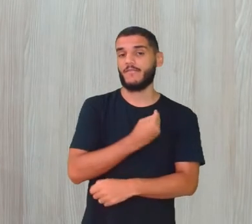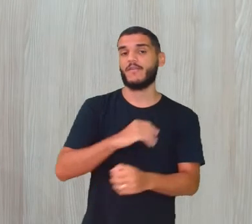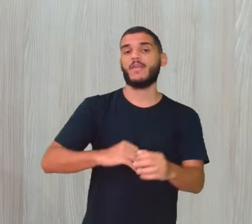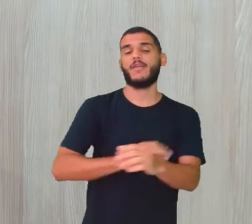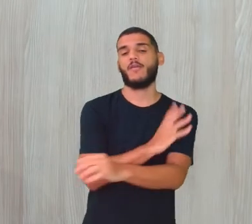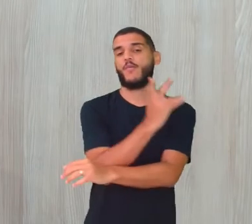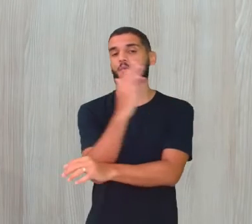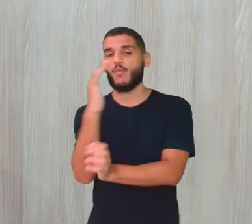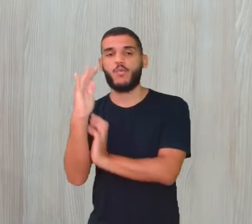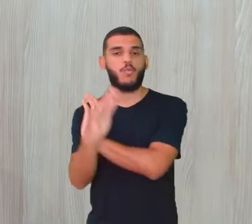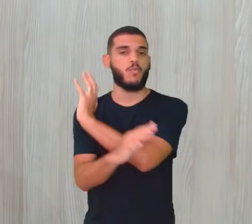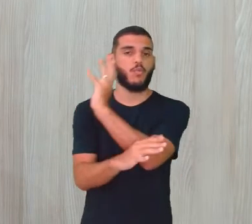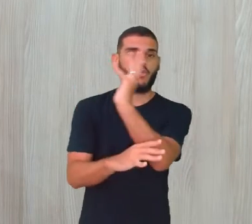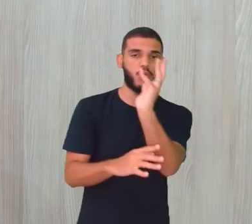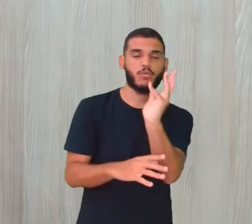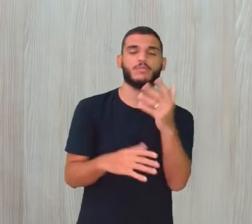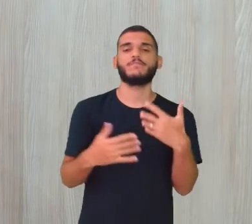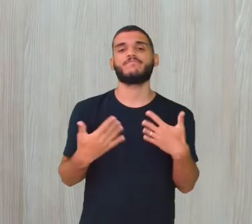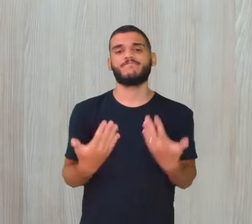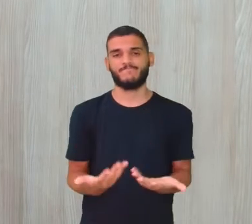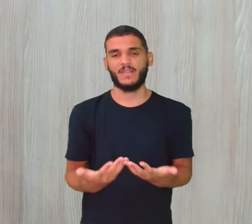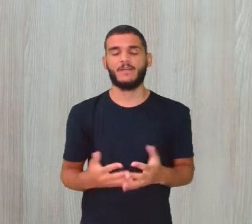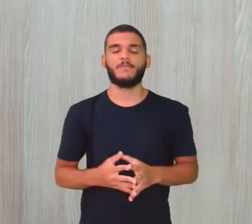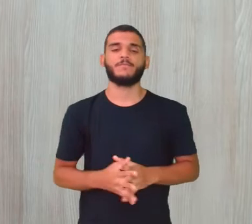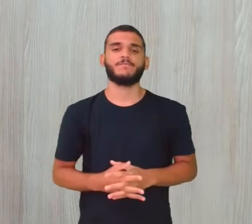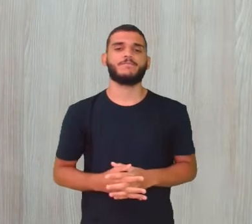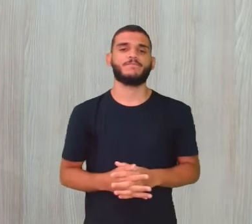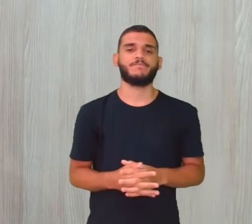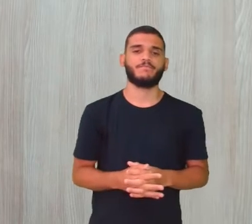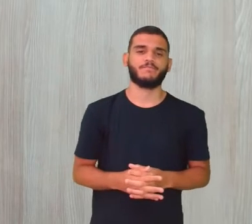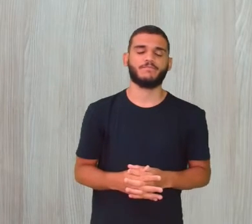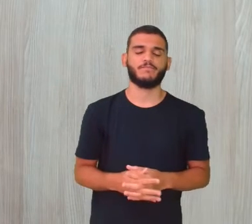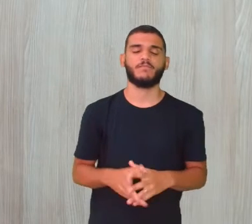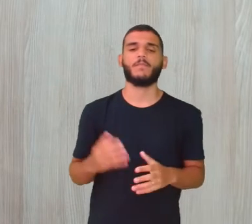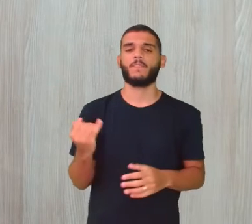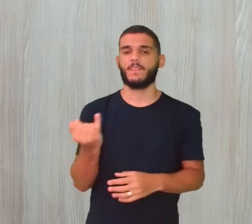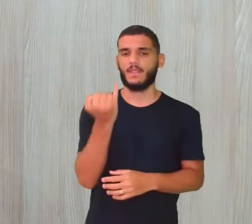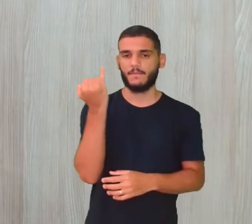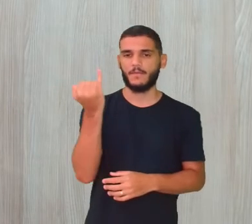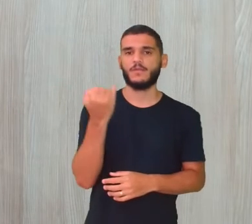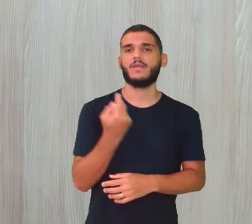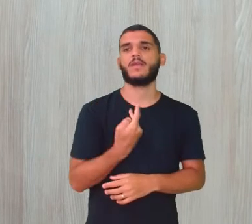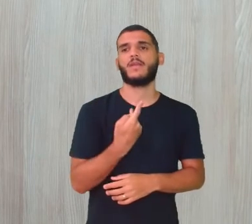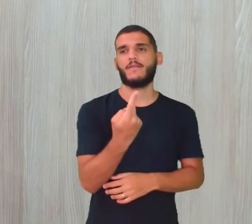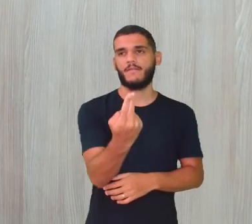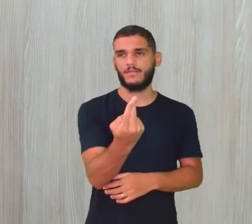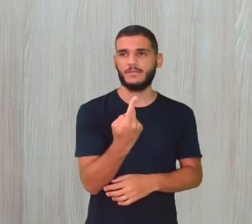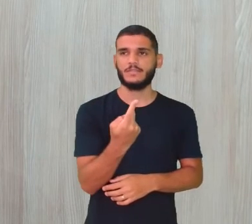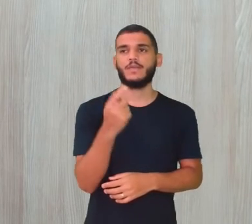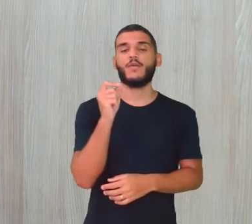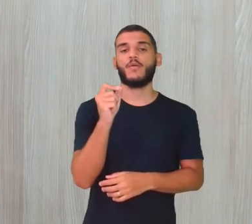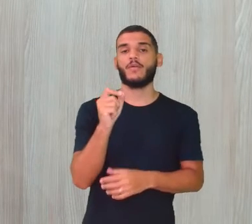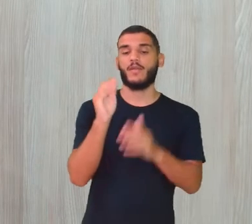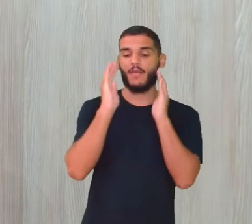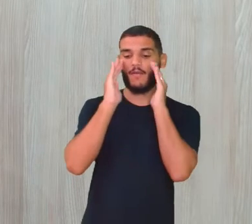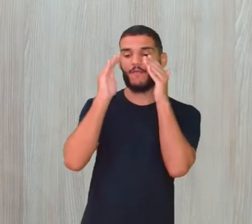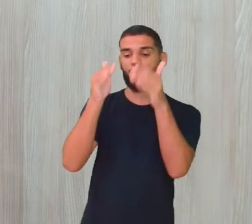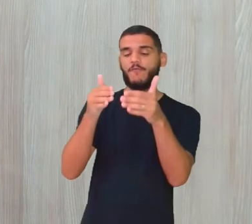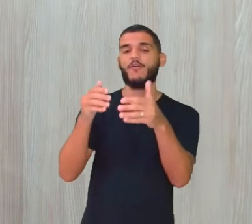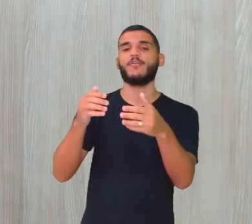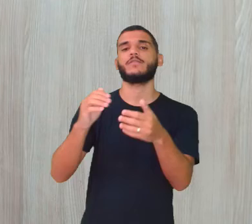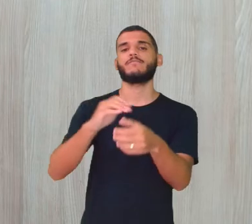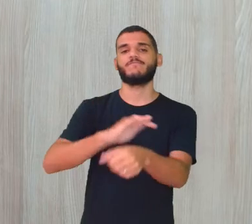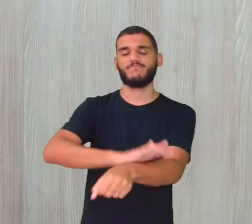sendo prejudicados com tudo isso, né? Então, é importante que a gente também frise que esse racismo ambiental